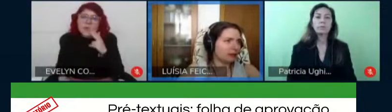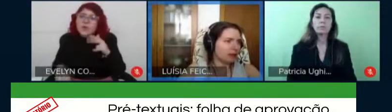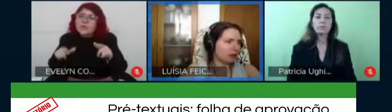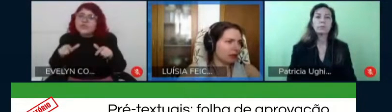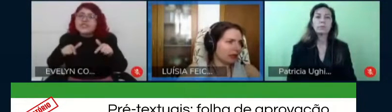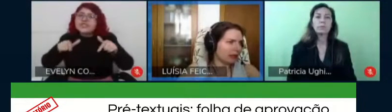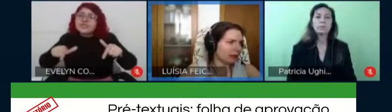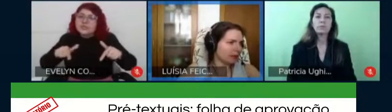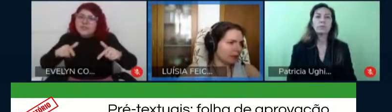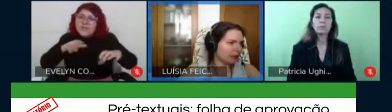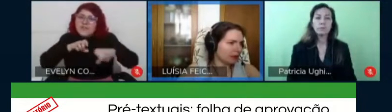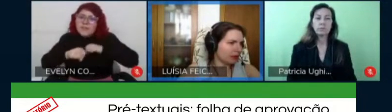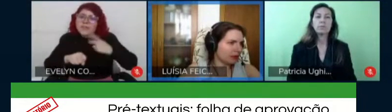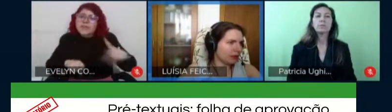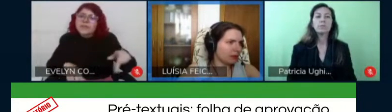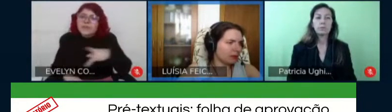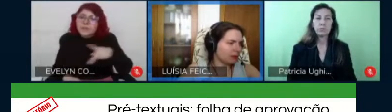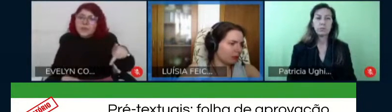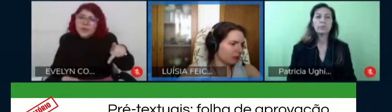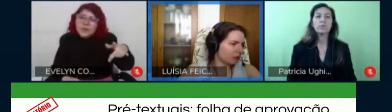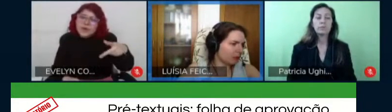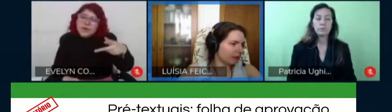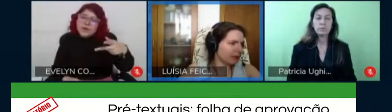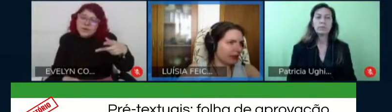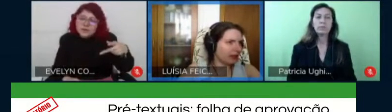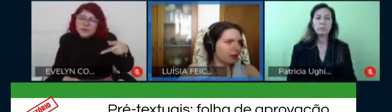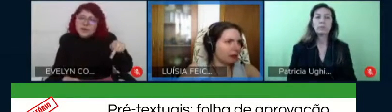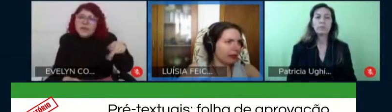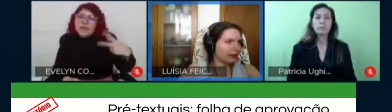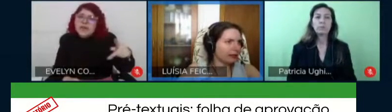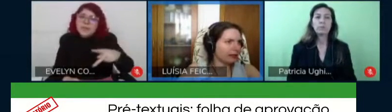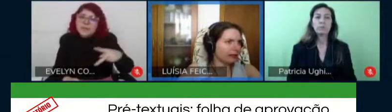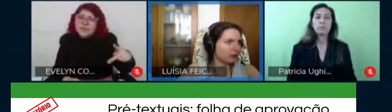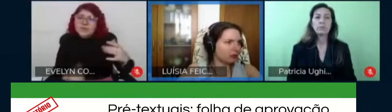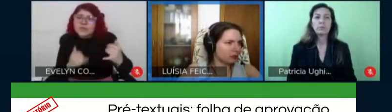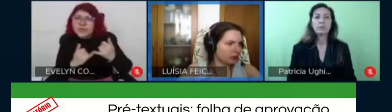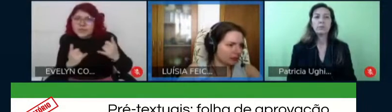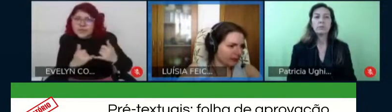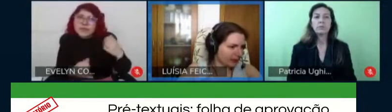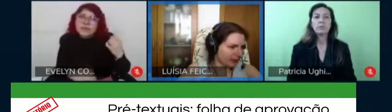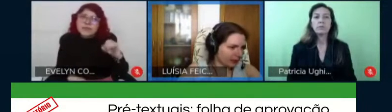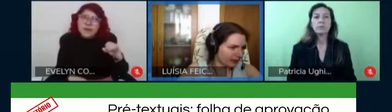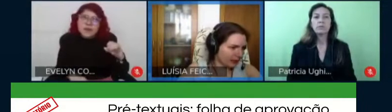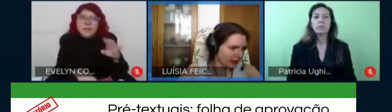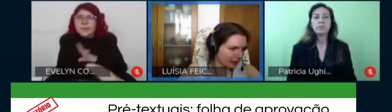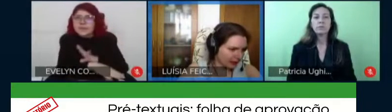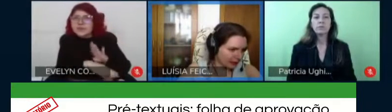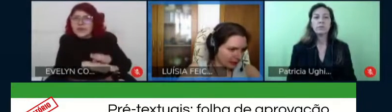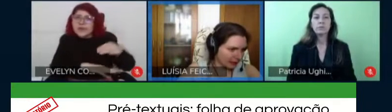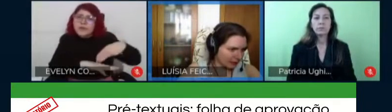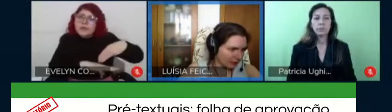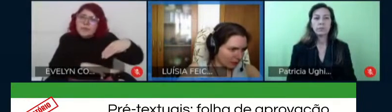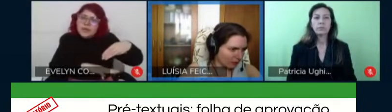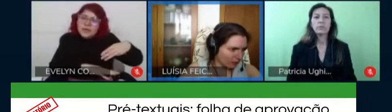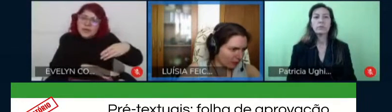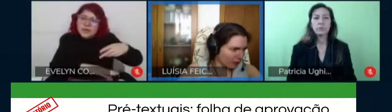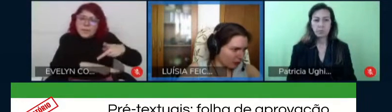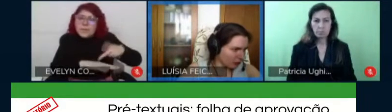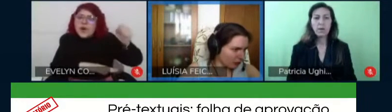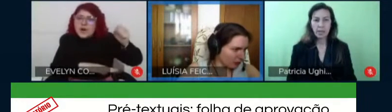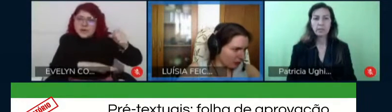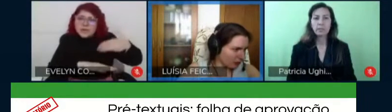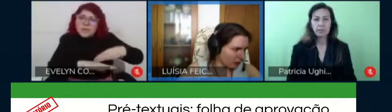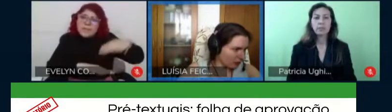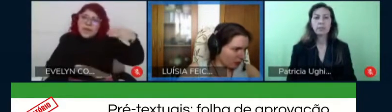E sempre cuidar para poder, por exemplo, bacharel, mestre, doutor, especialista, esses aqui foram